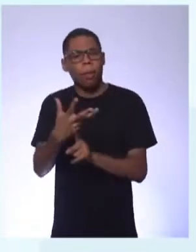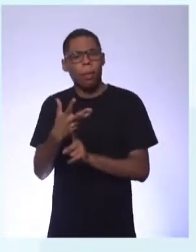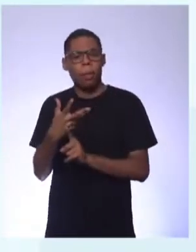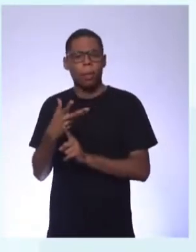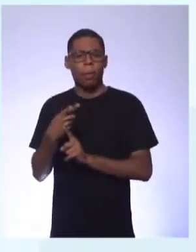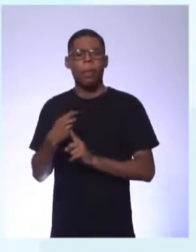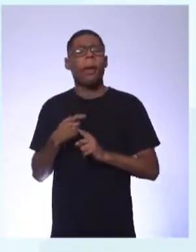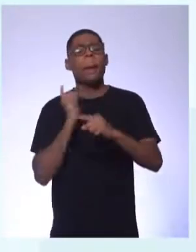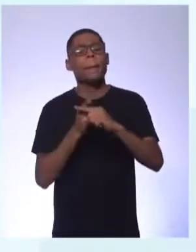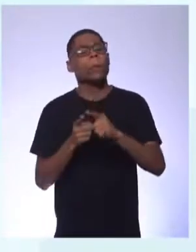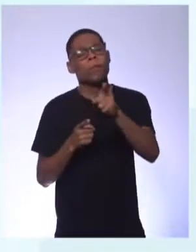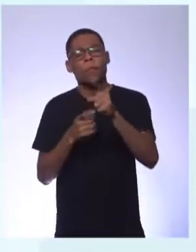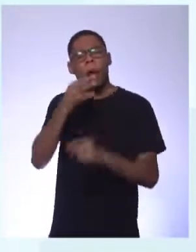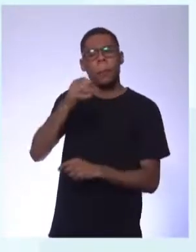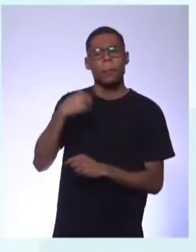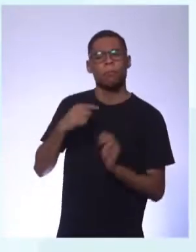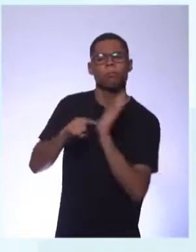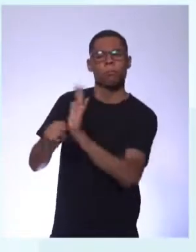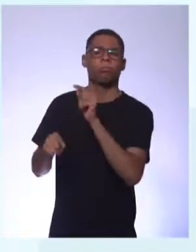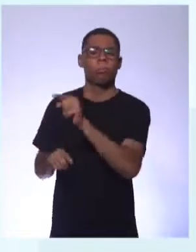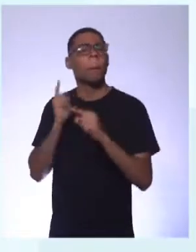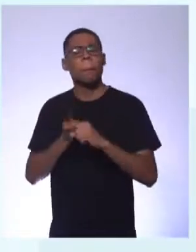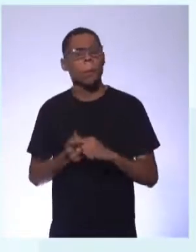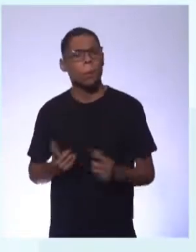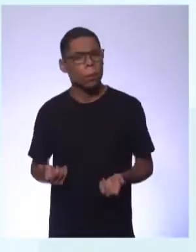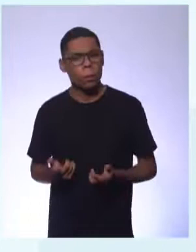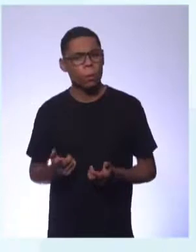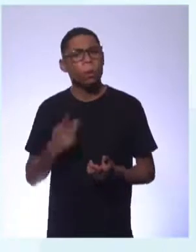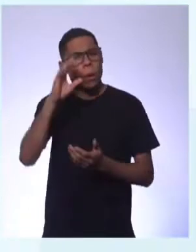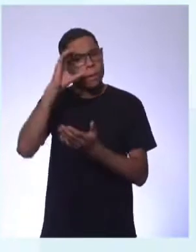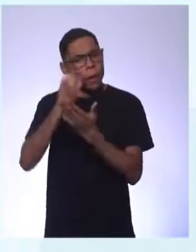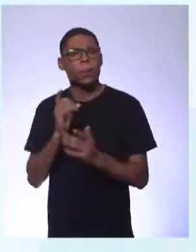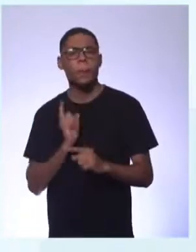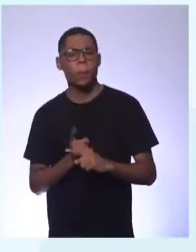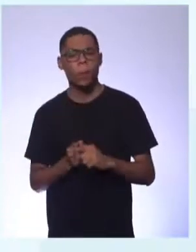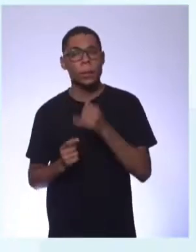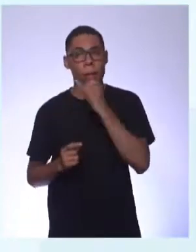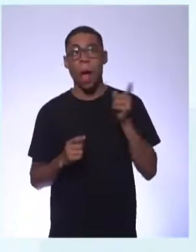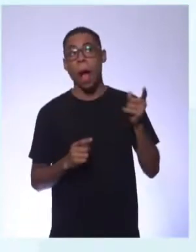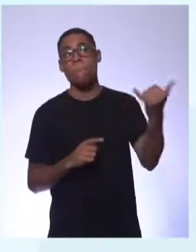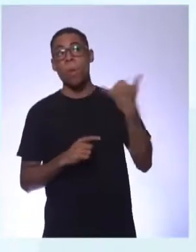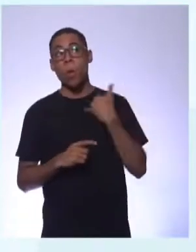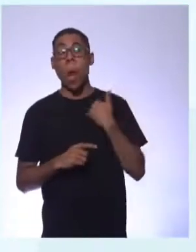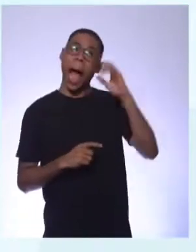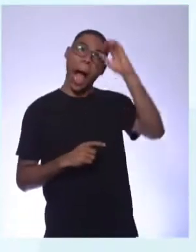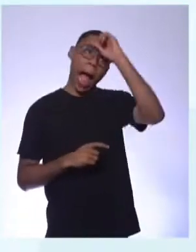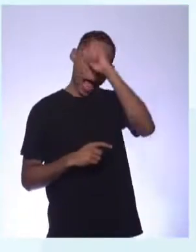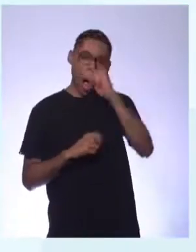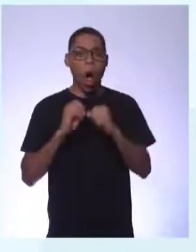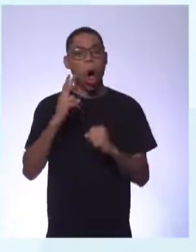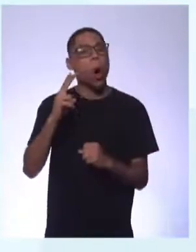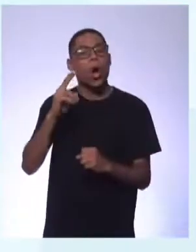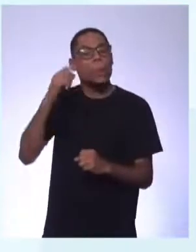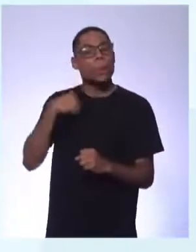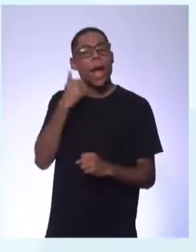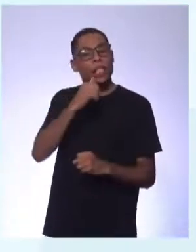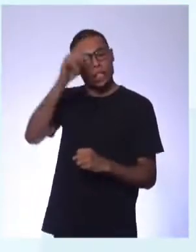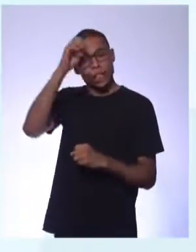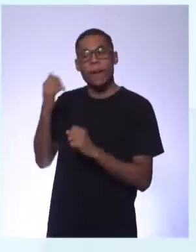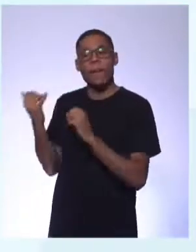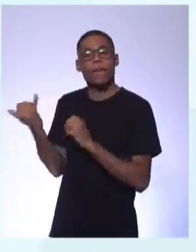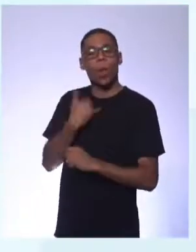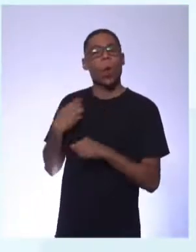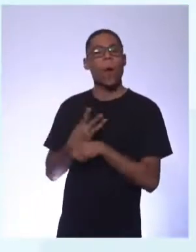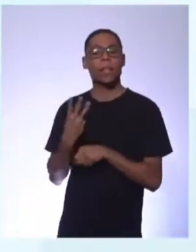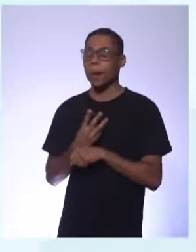leva a ter essa opinião. Argumentos válidos, né? Não há alguém falou, eu ouvi, a tia do Zap. Não é assim que funciona. Argumentos